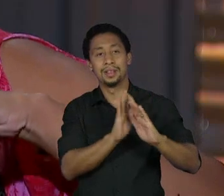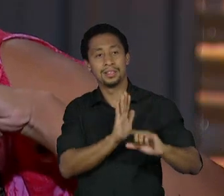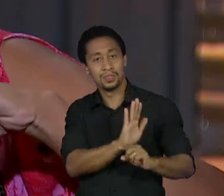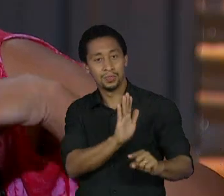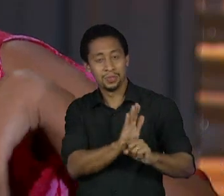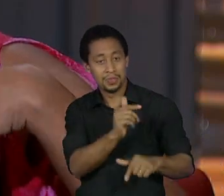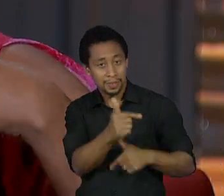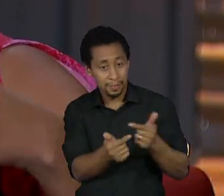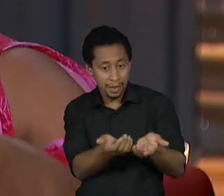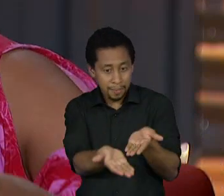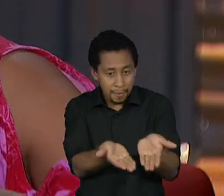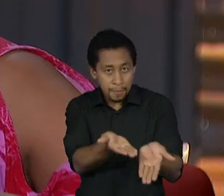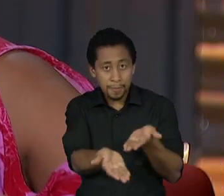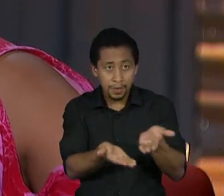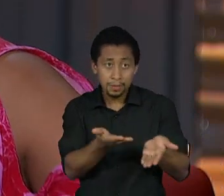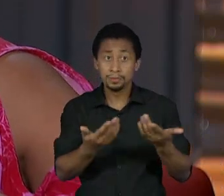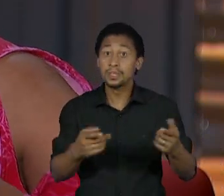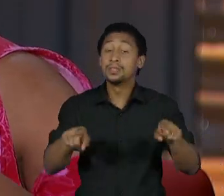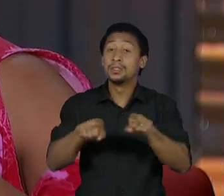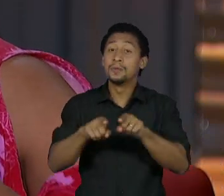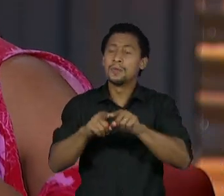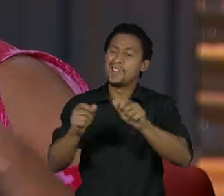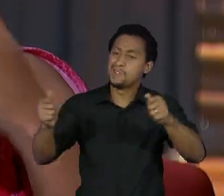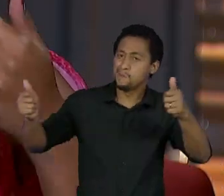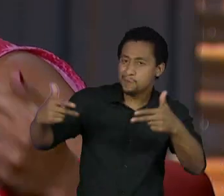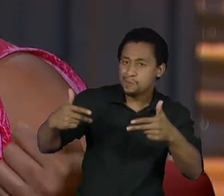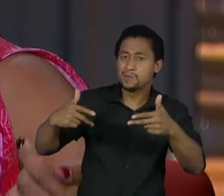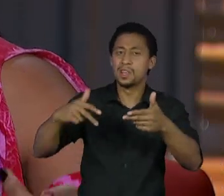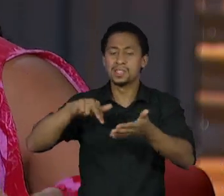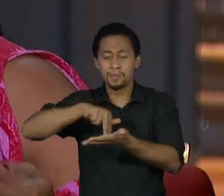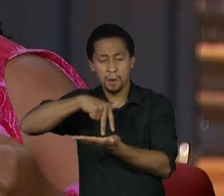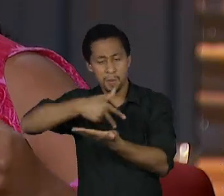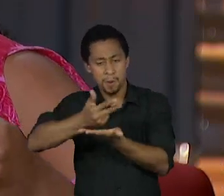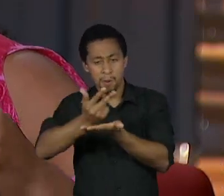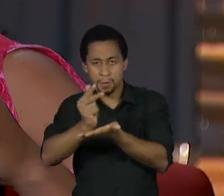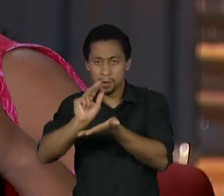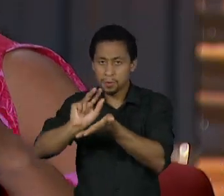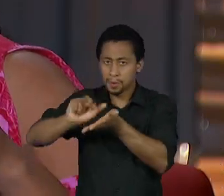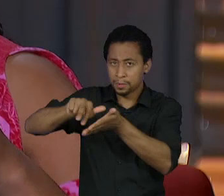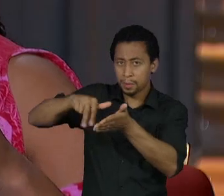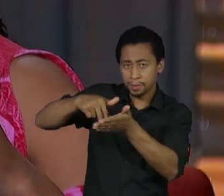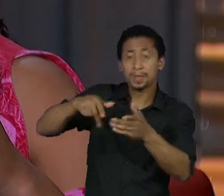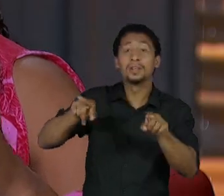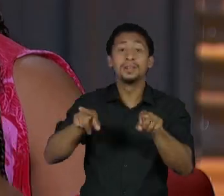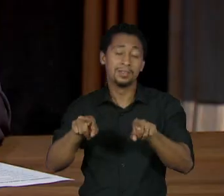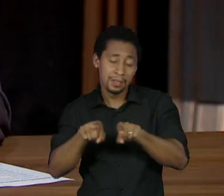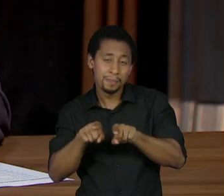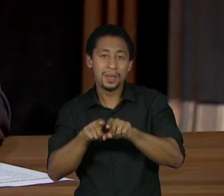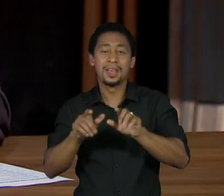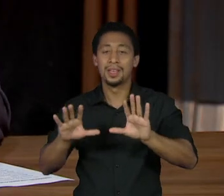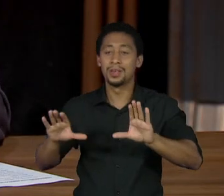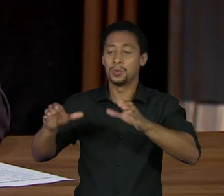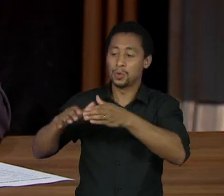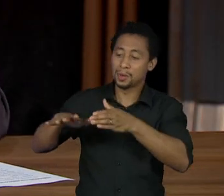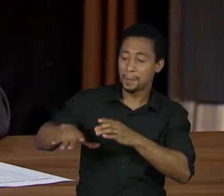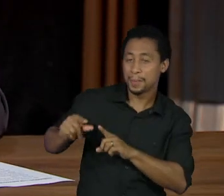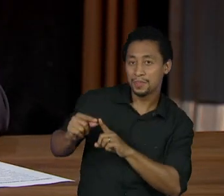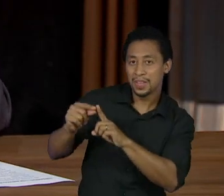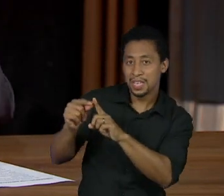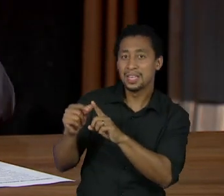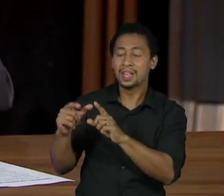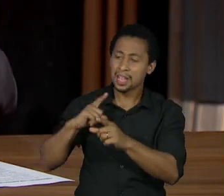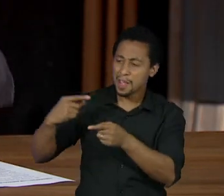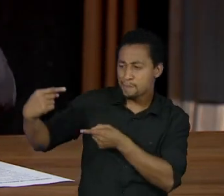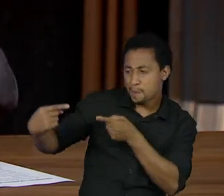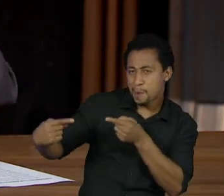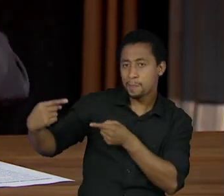Política é as batalhas de slam, de hip hop, que acontece os saraus na periferia. Né? Eu concordo com tudo isso, mas eu estou querendo saber